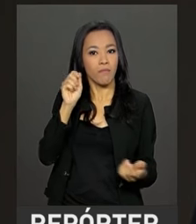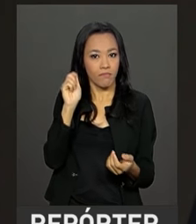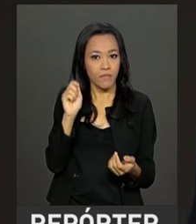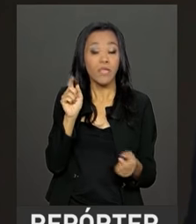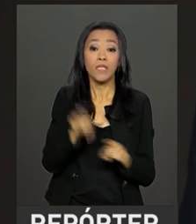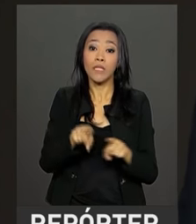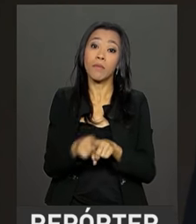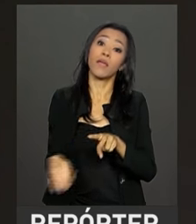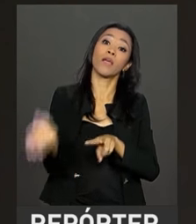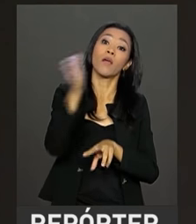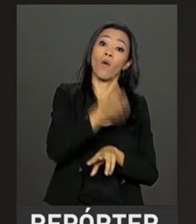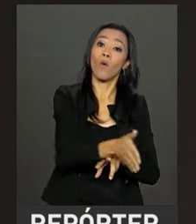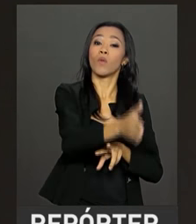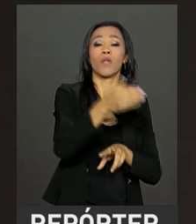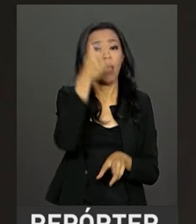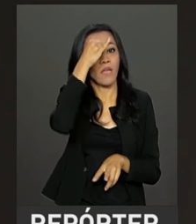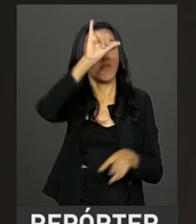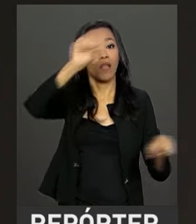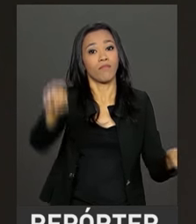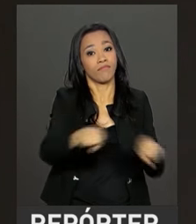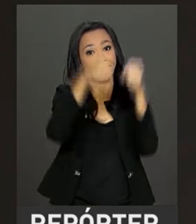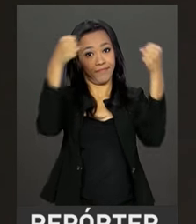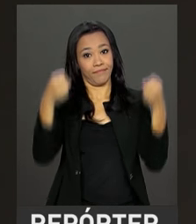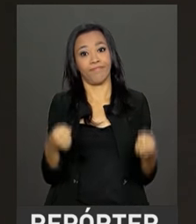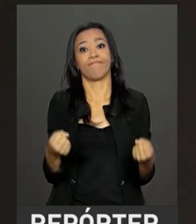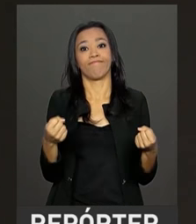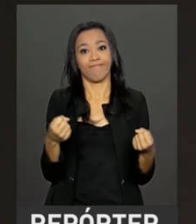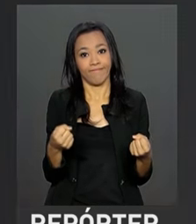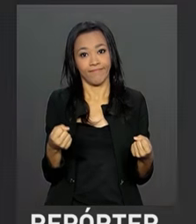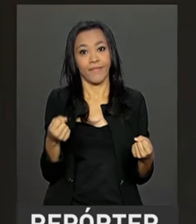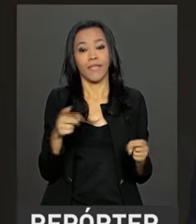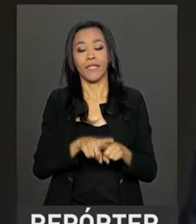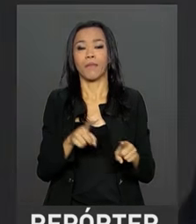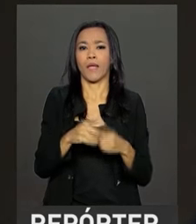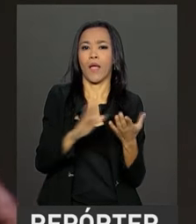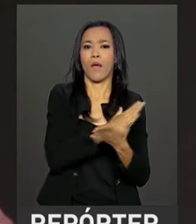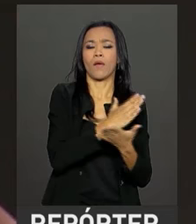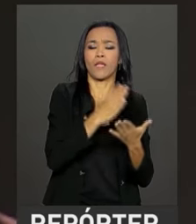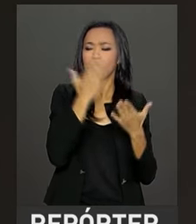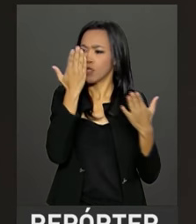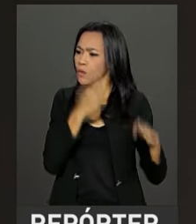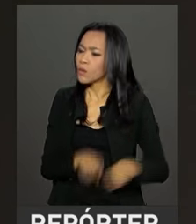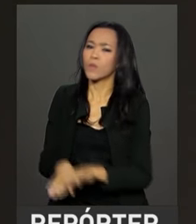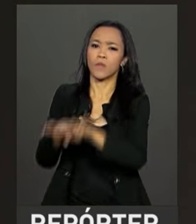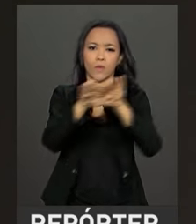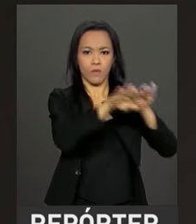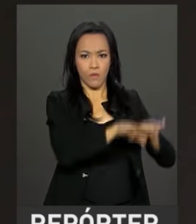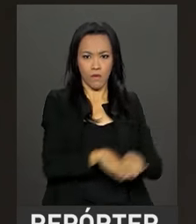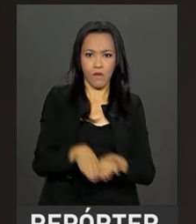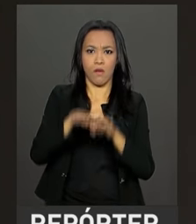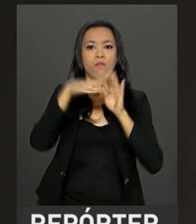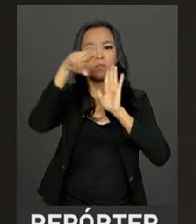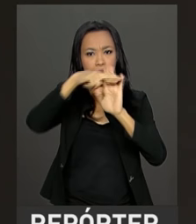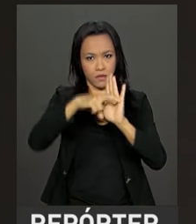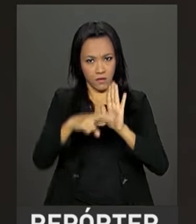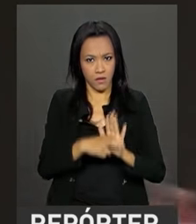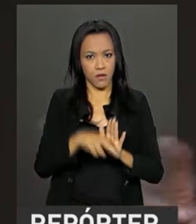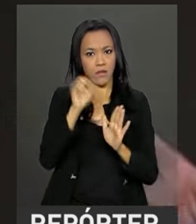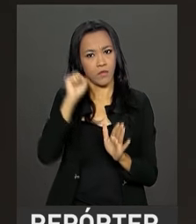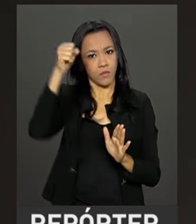da falência naturalmente combater privilégios fazendo com que todos os que